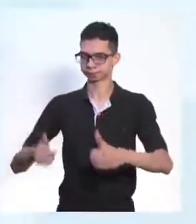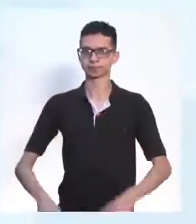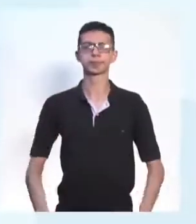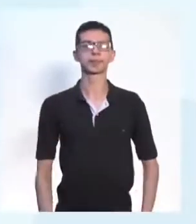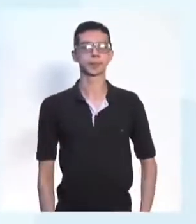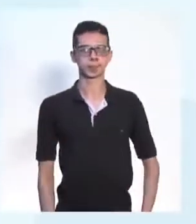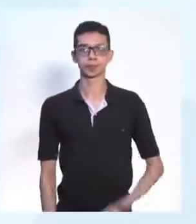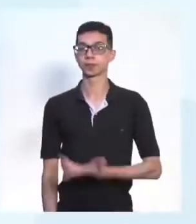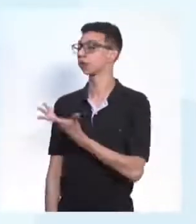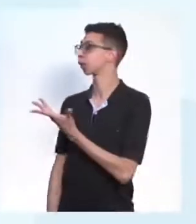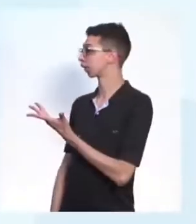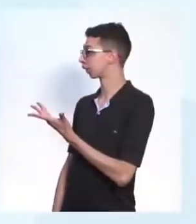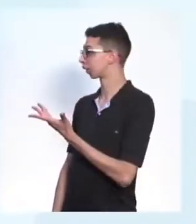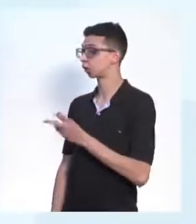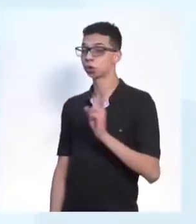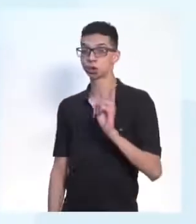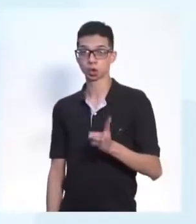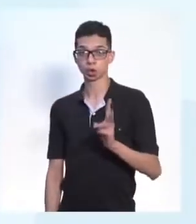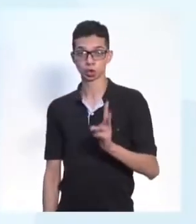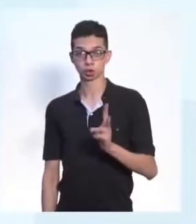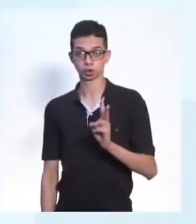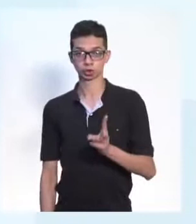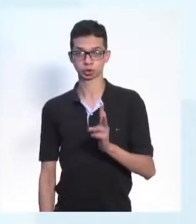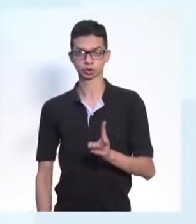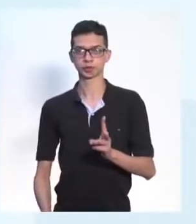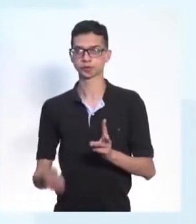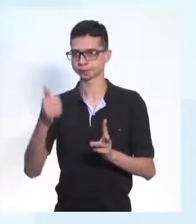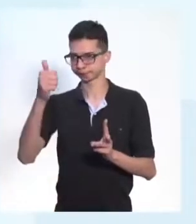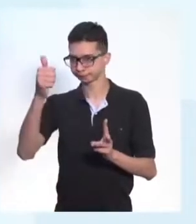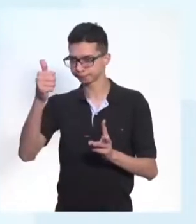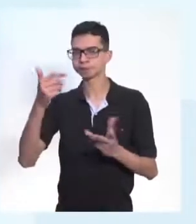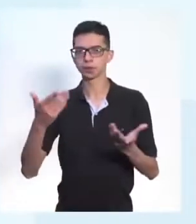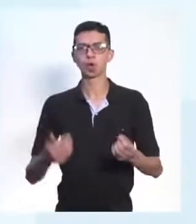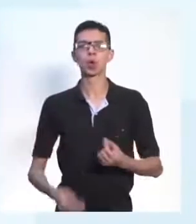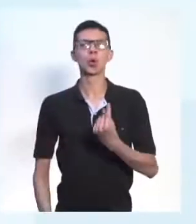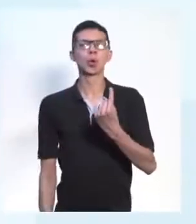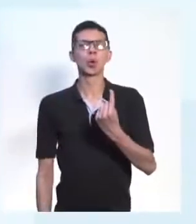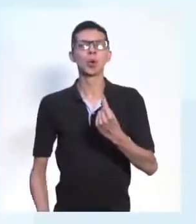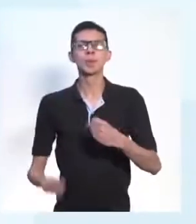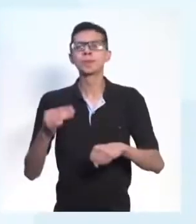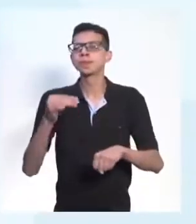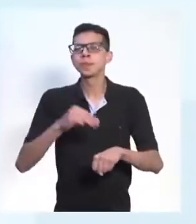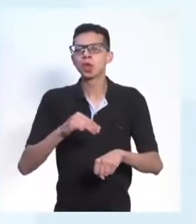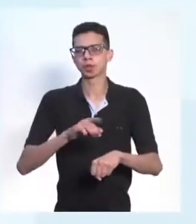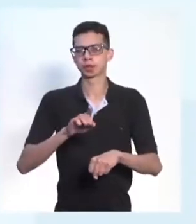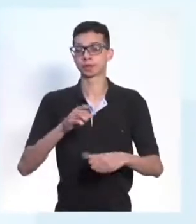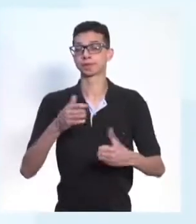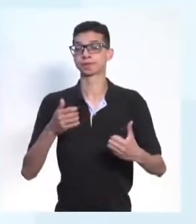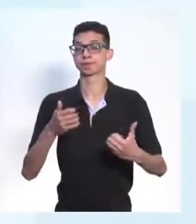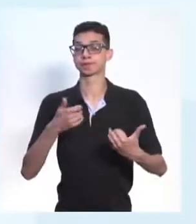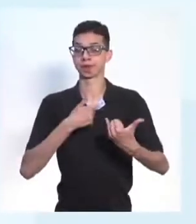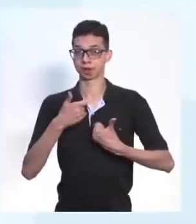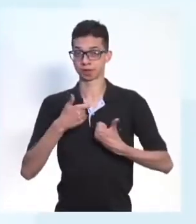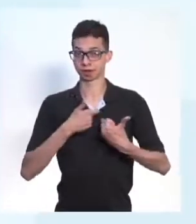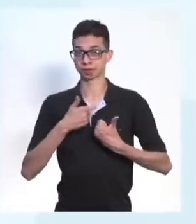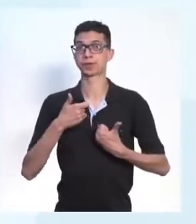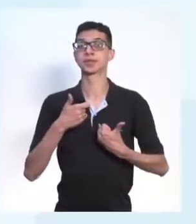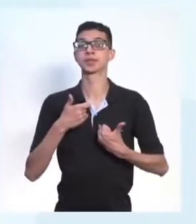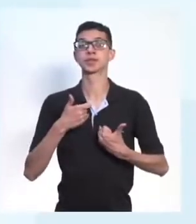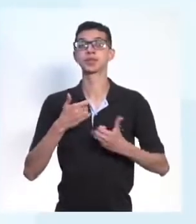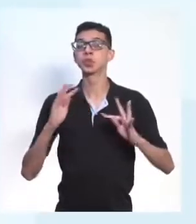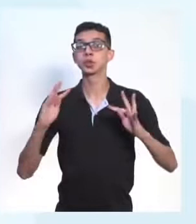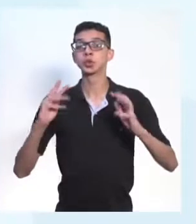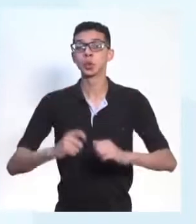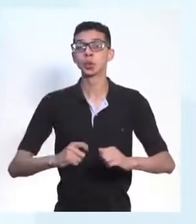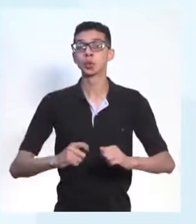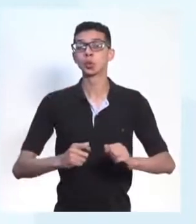E pode deixar nessa tela, tá, diretor? Vou abrir um minutinho para vocês me falarem ao todo quantas balas